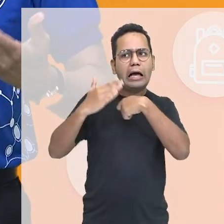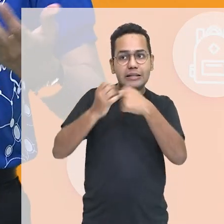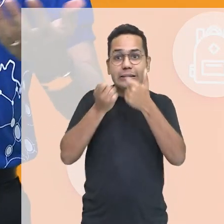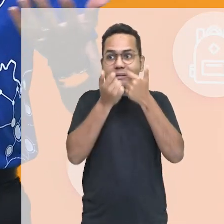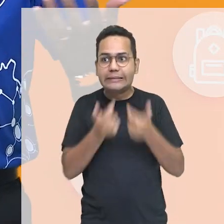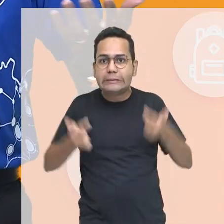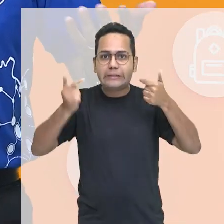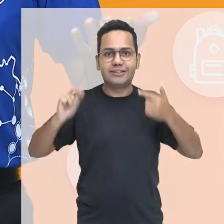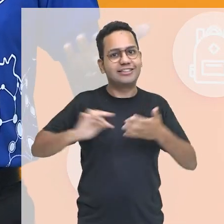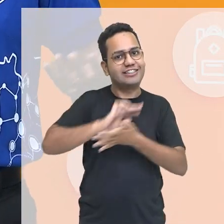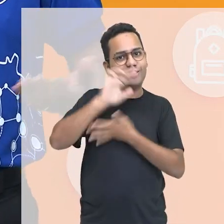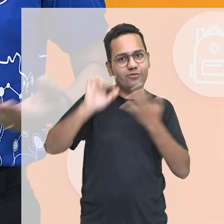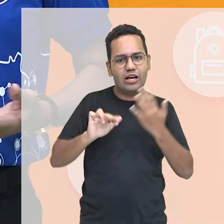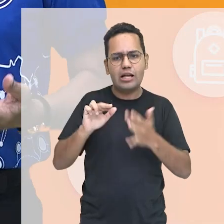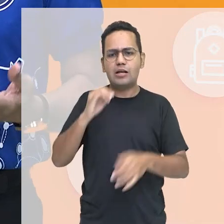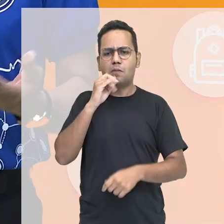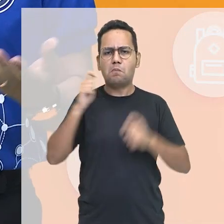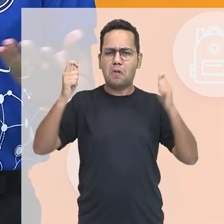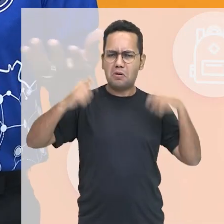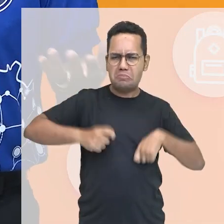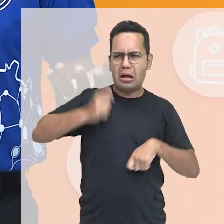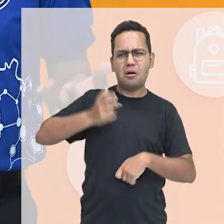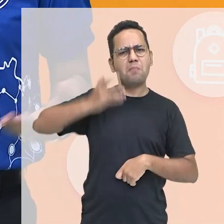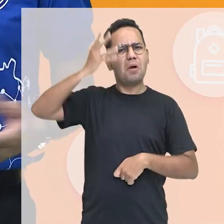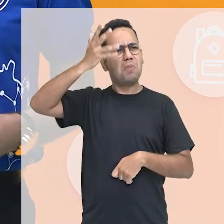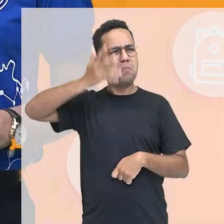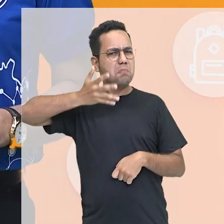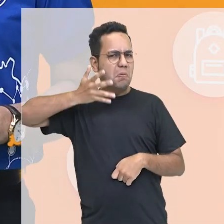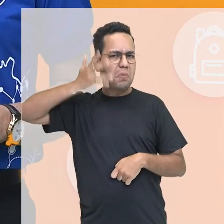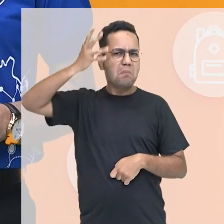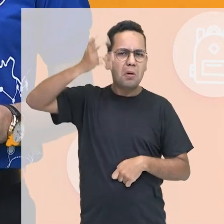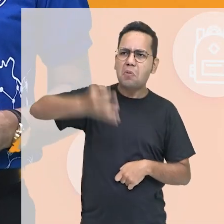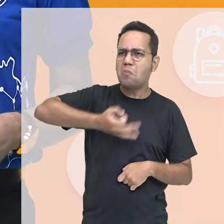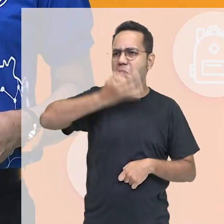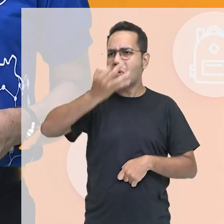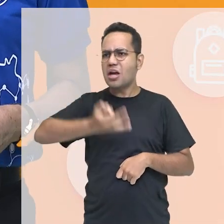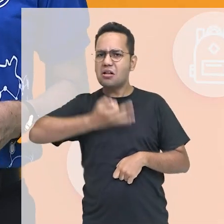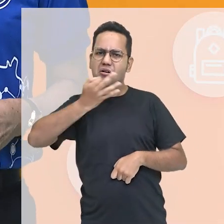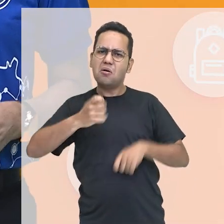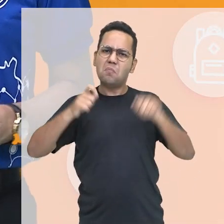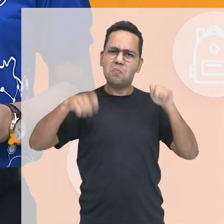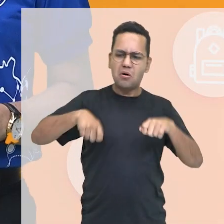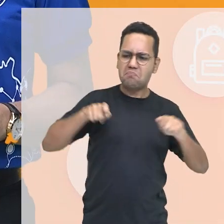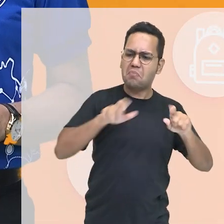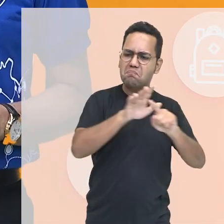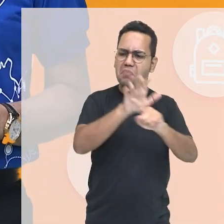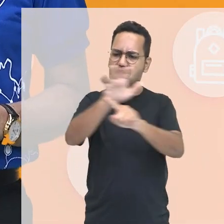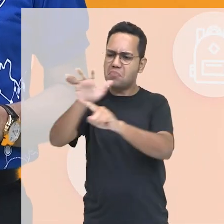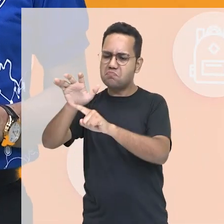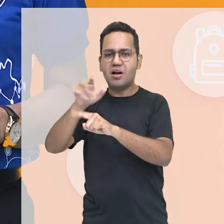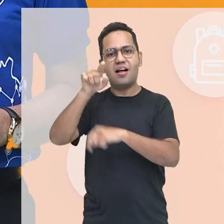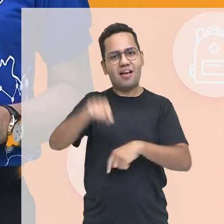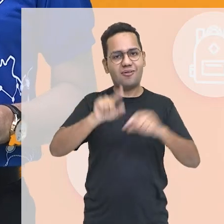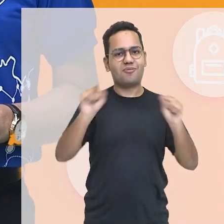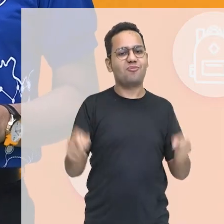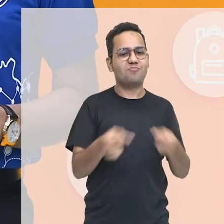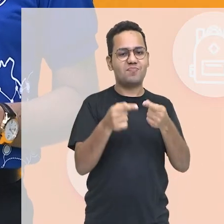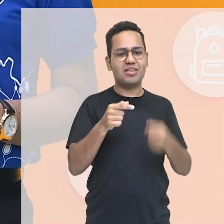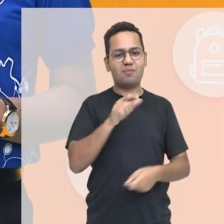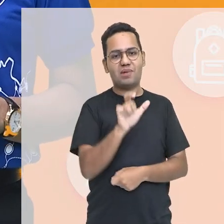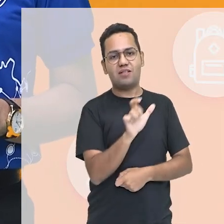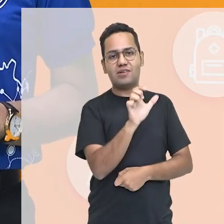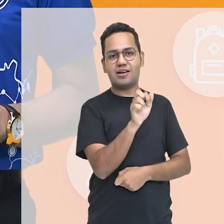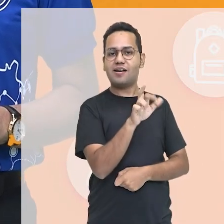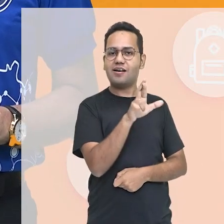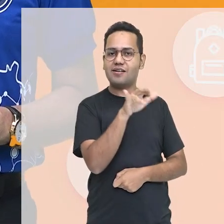a capacidade de falar, de influenciar grandes multidões. Isso é o carisma.